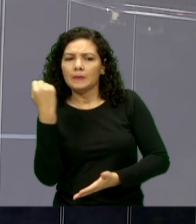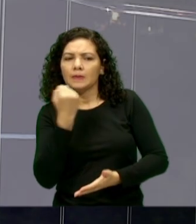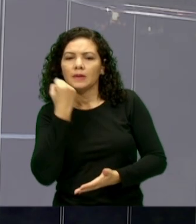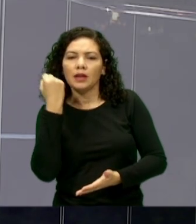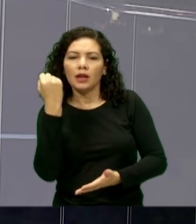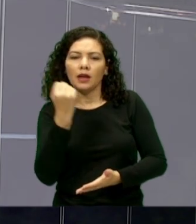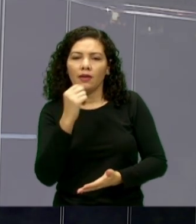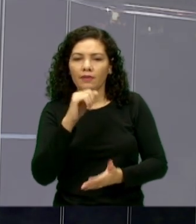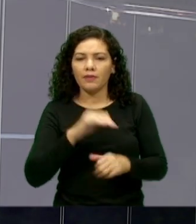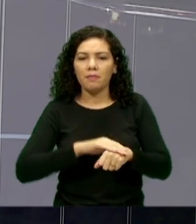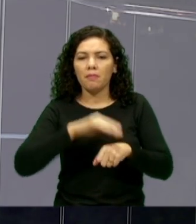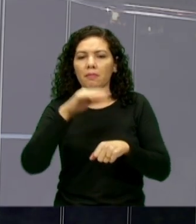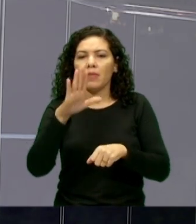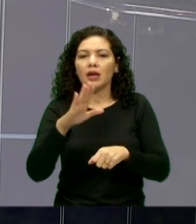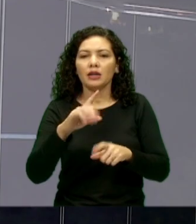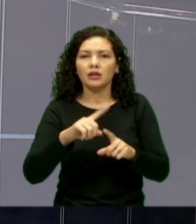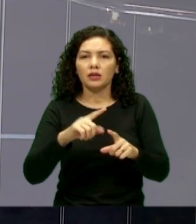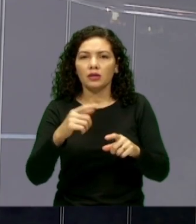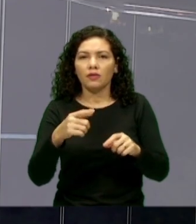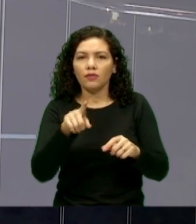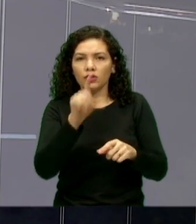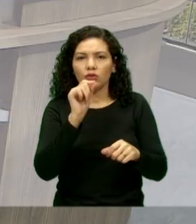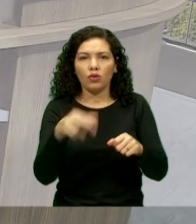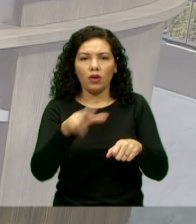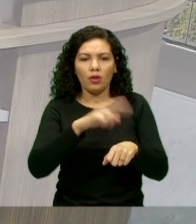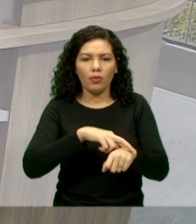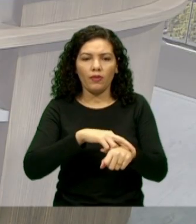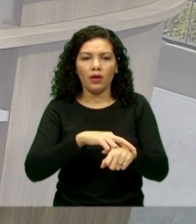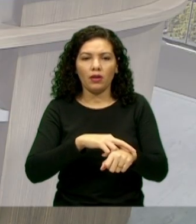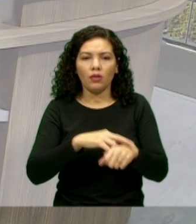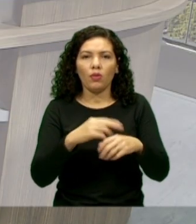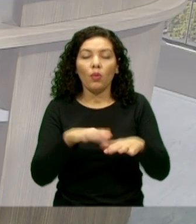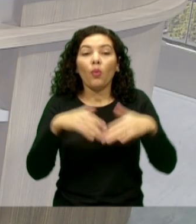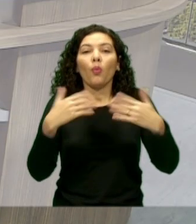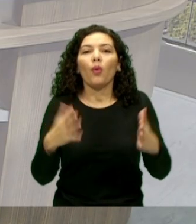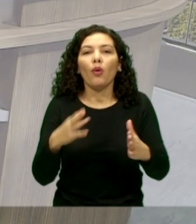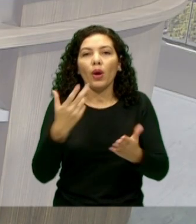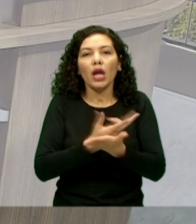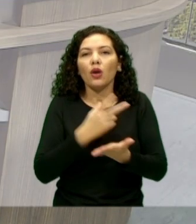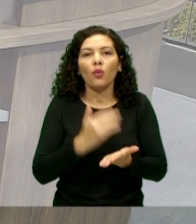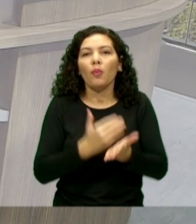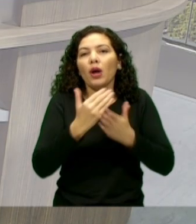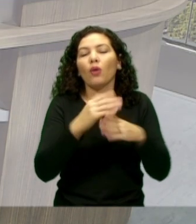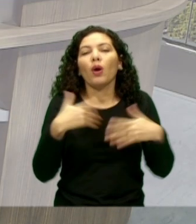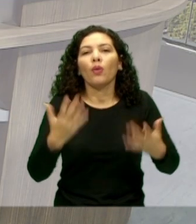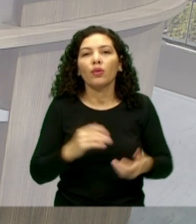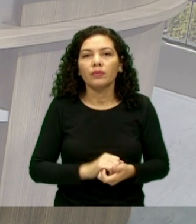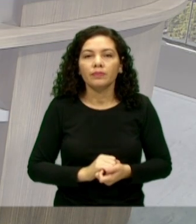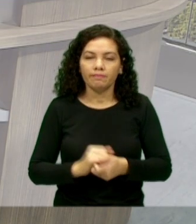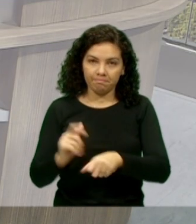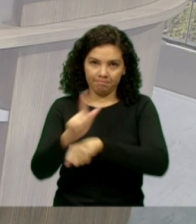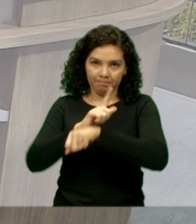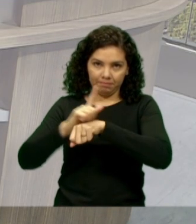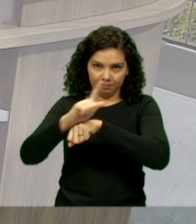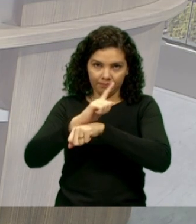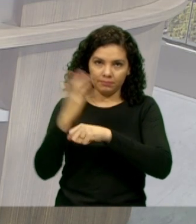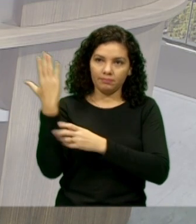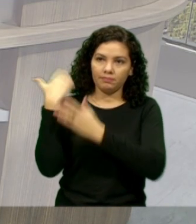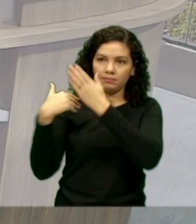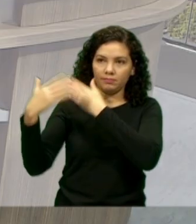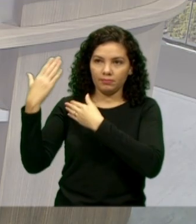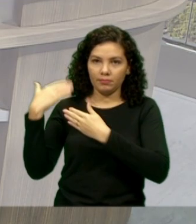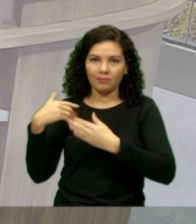que levou vocês a essa reprovação, um único ponto seria qual? Da gestão passada,